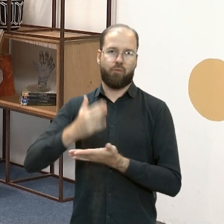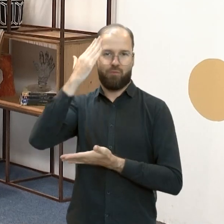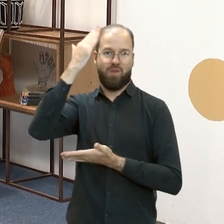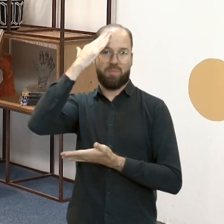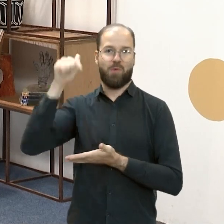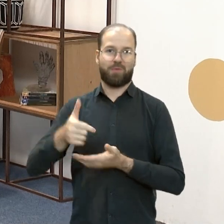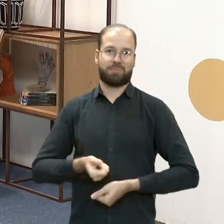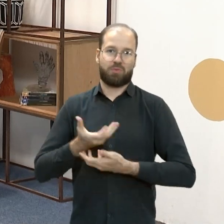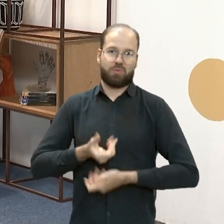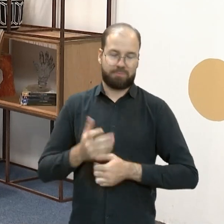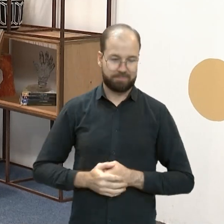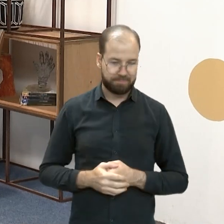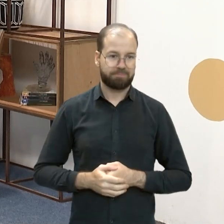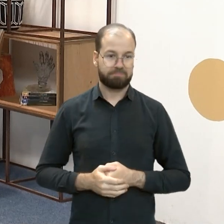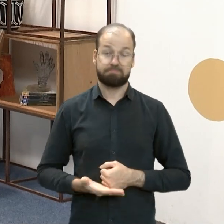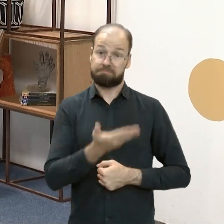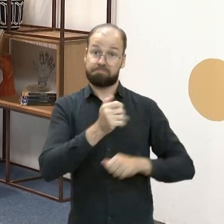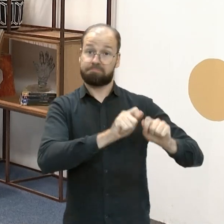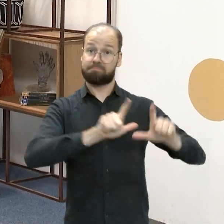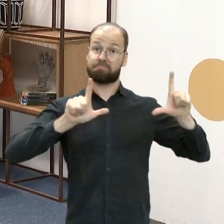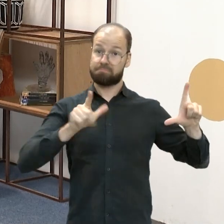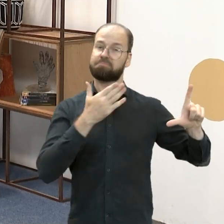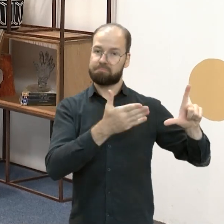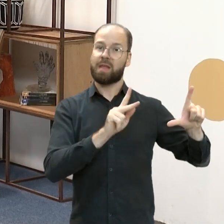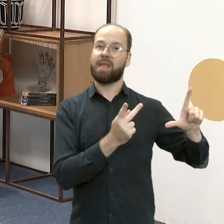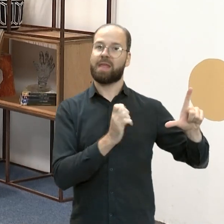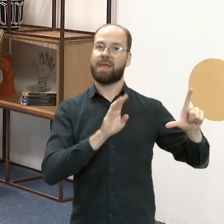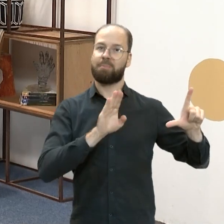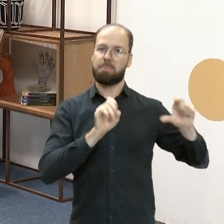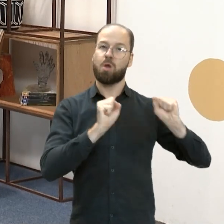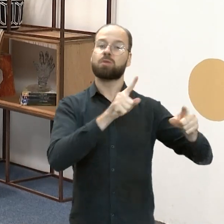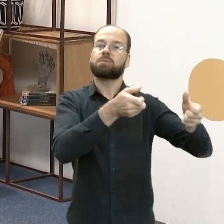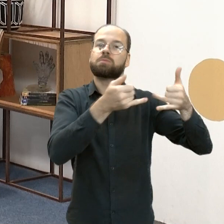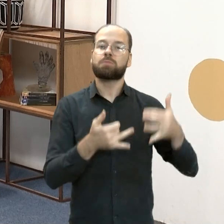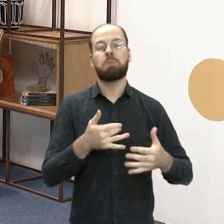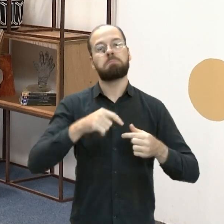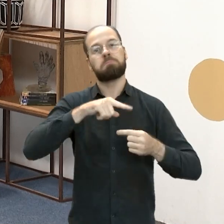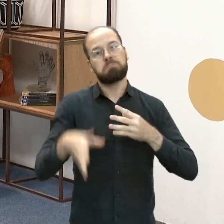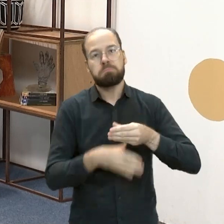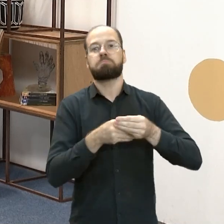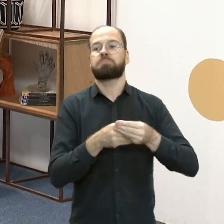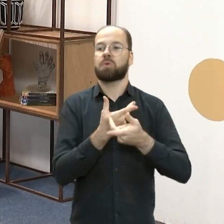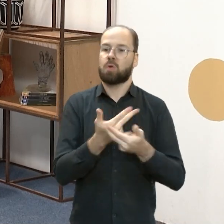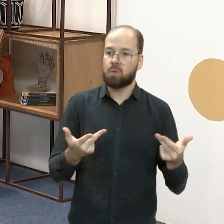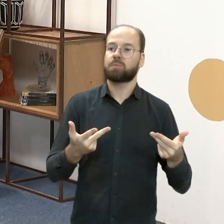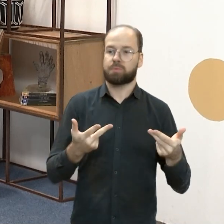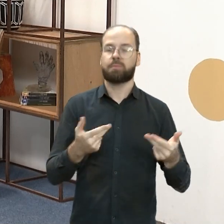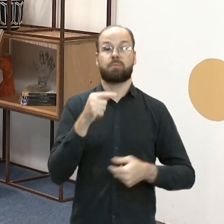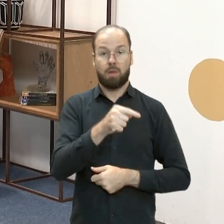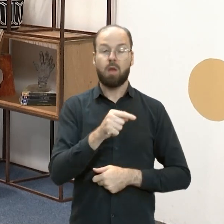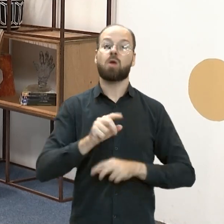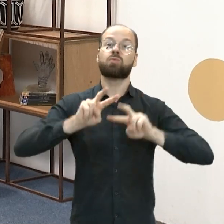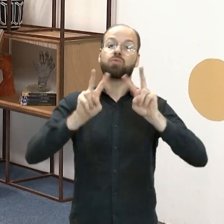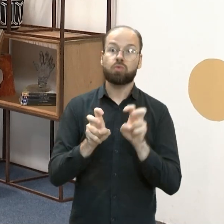né, sobre a trajetória da Leodegária, se quiser destacar algum outro ponto que a Eduarda não tocou, mas falando sobre a questão da trajetória, né, literária. Eduarda citou